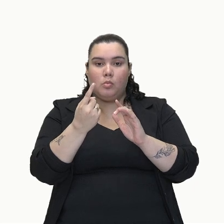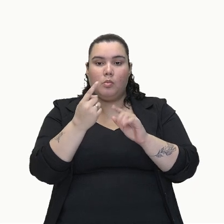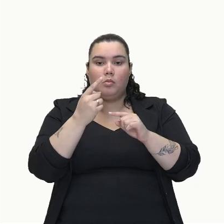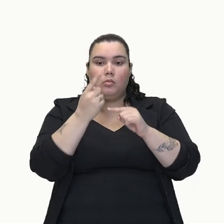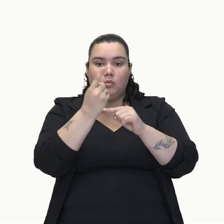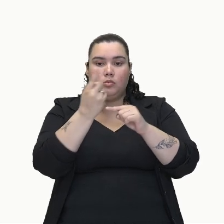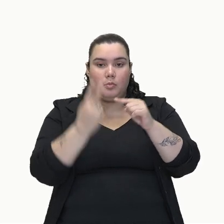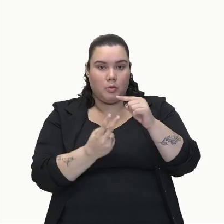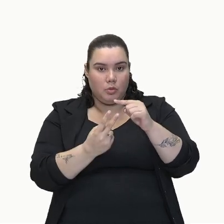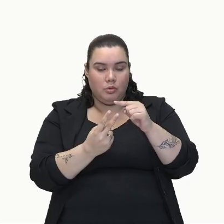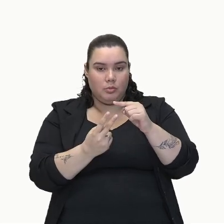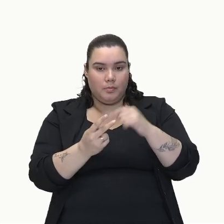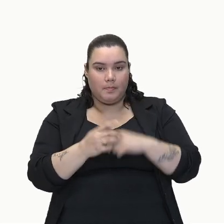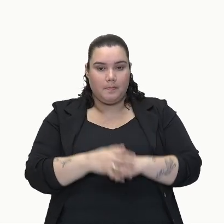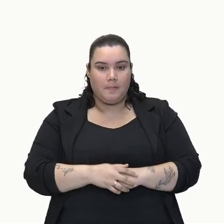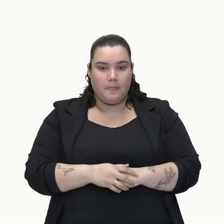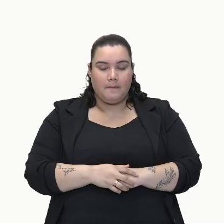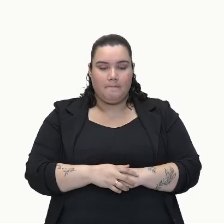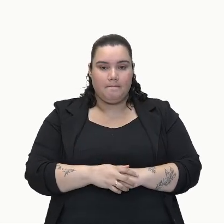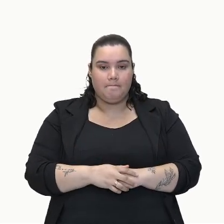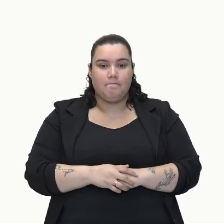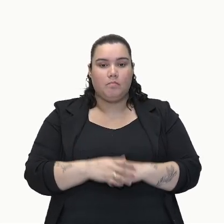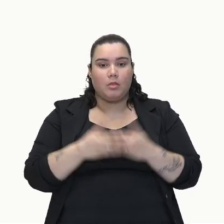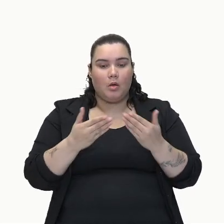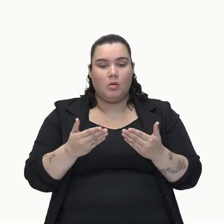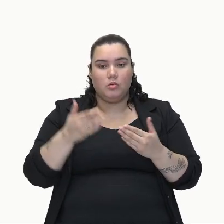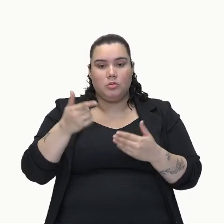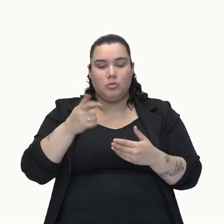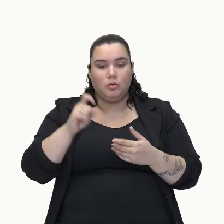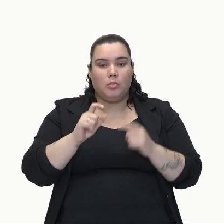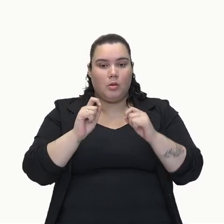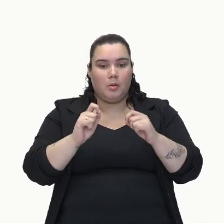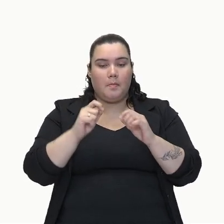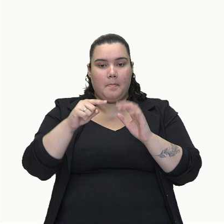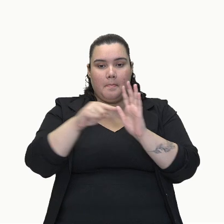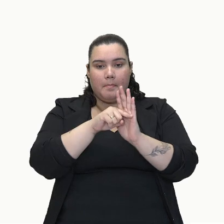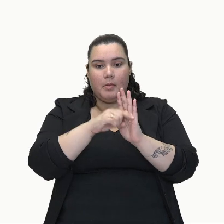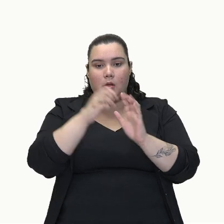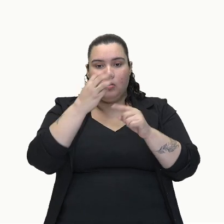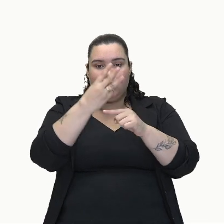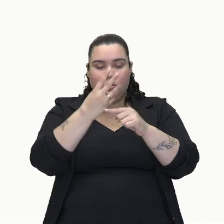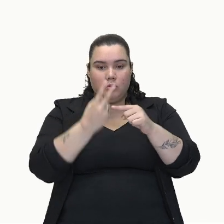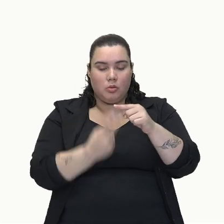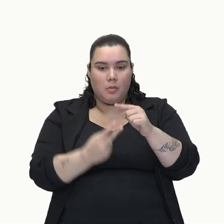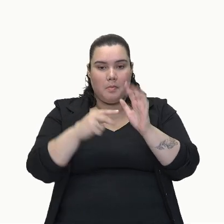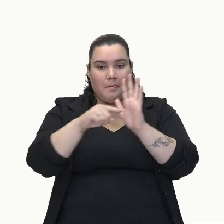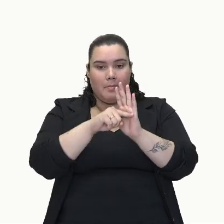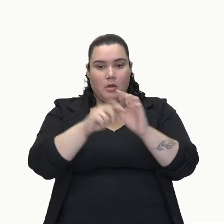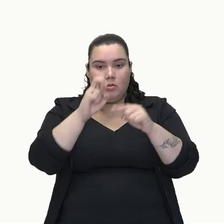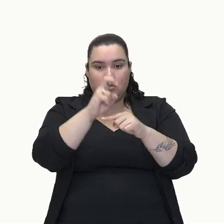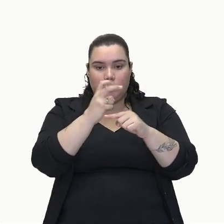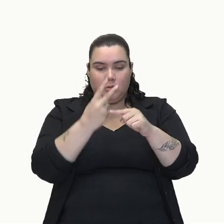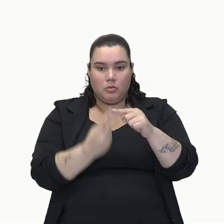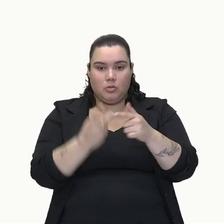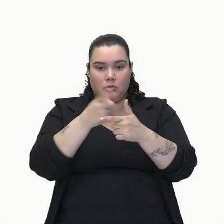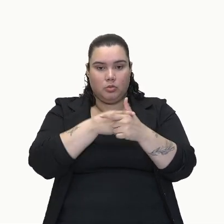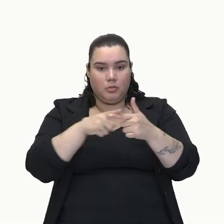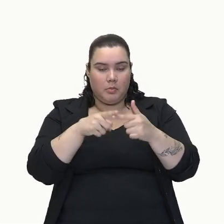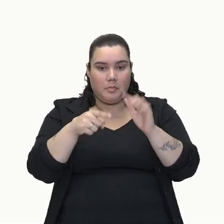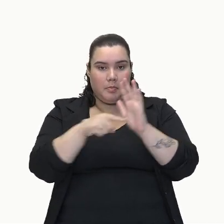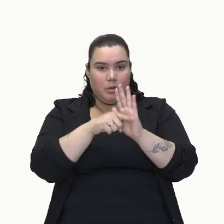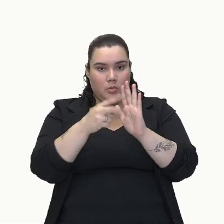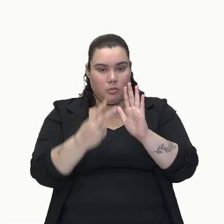E o segundo valor de x vai ser menos 3 sobre 2, menos 5 sobre 2, tudo isso dividido por menos